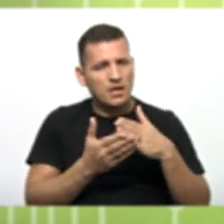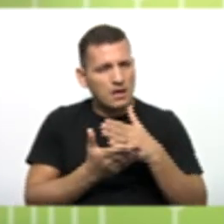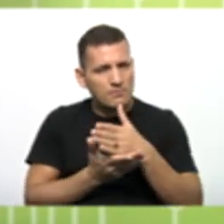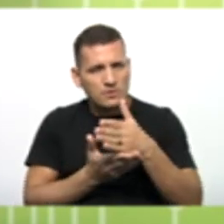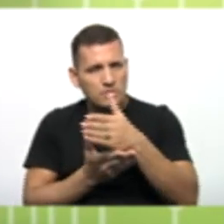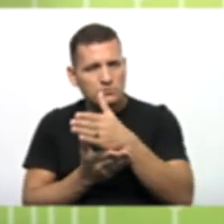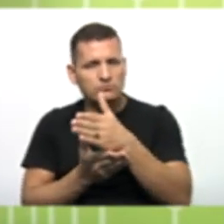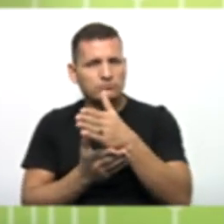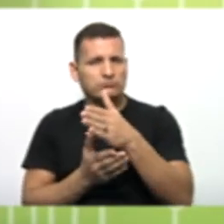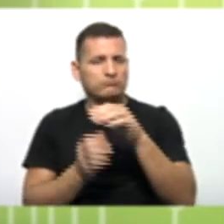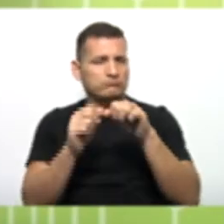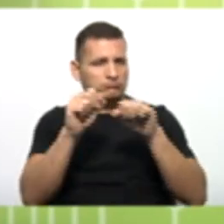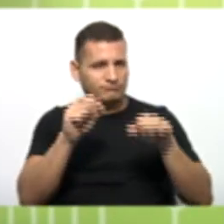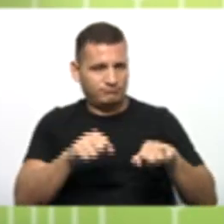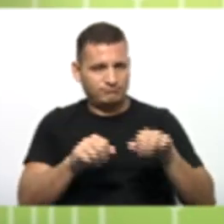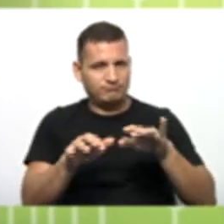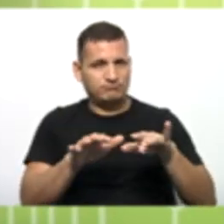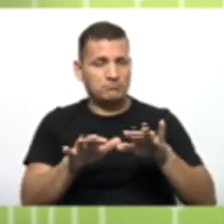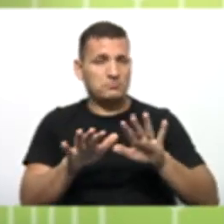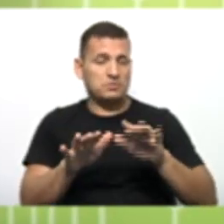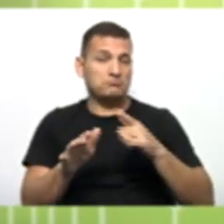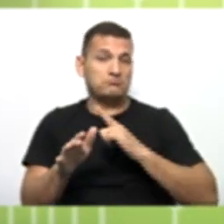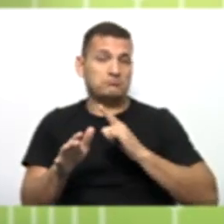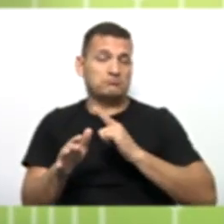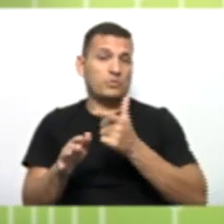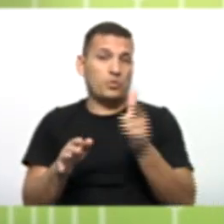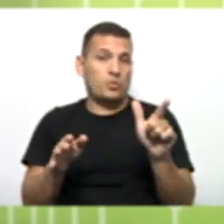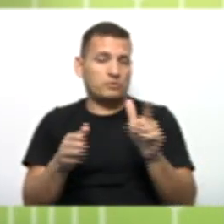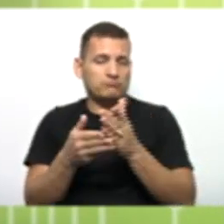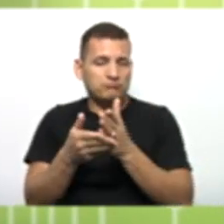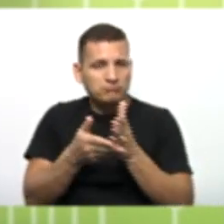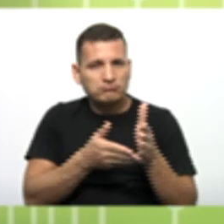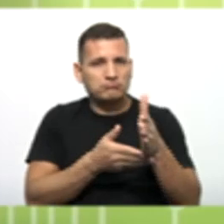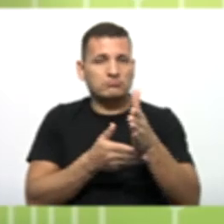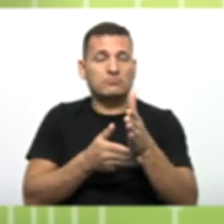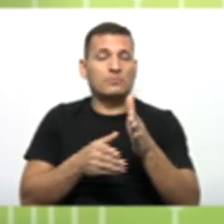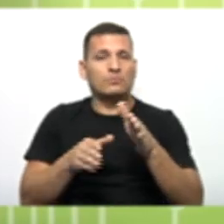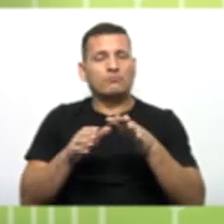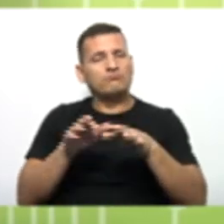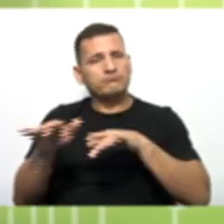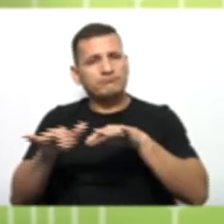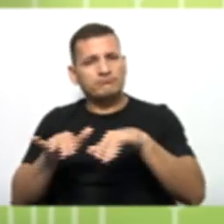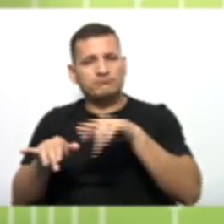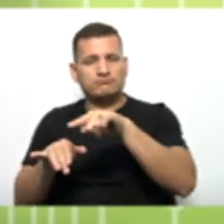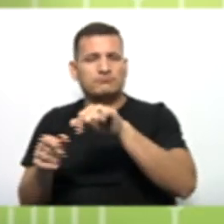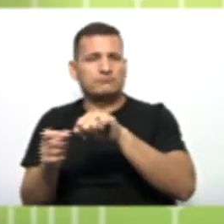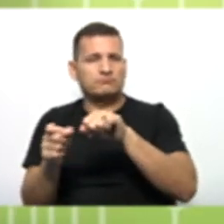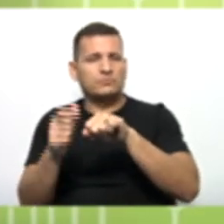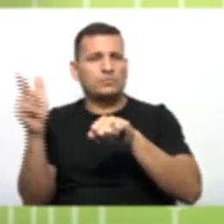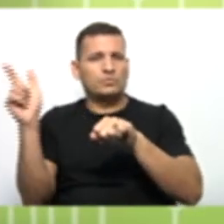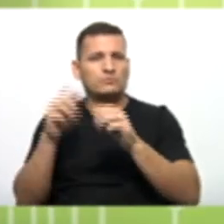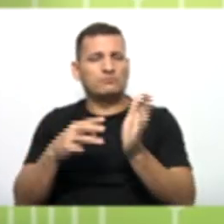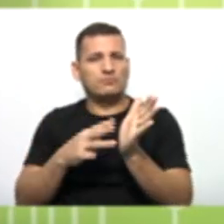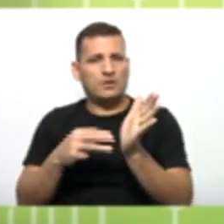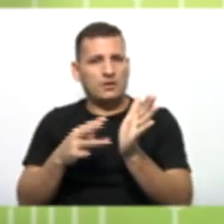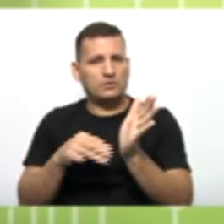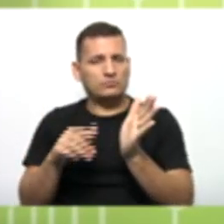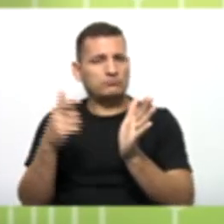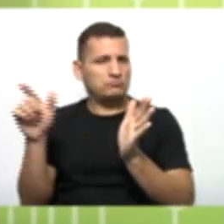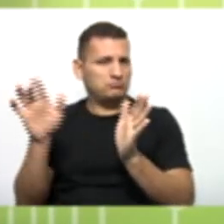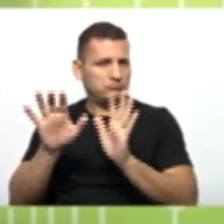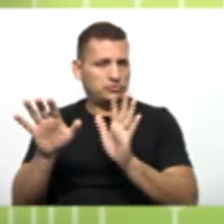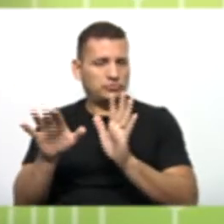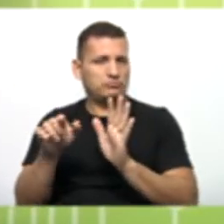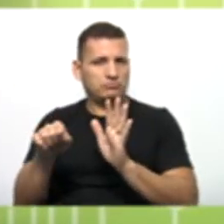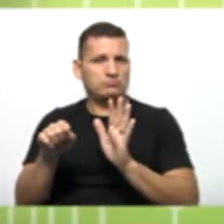ok? O programador ele pode ter desenvolvido alguma outra forma, algum outro método que facilite